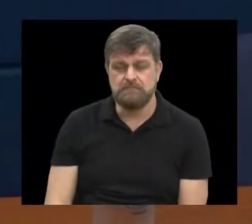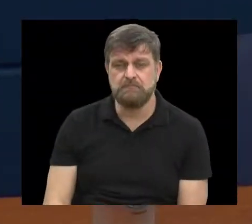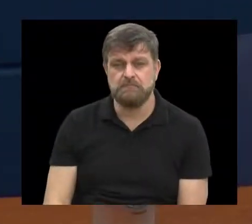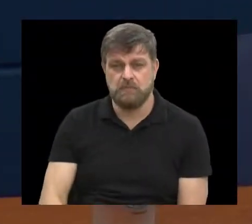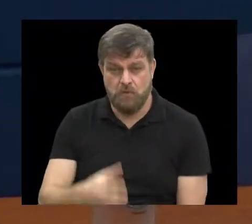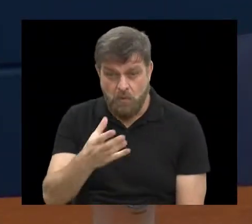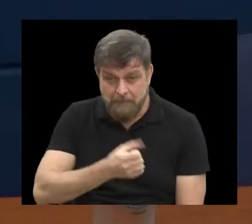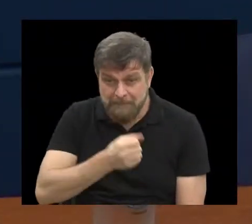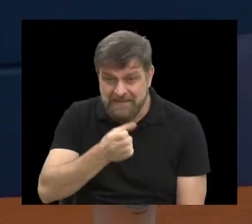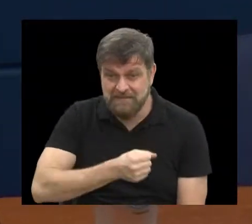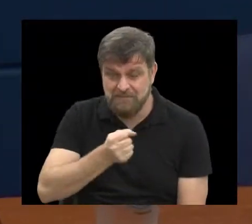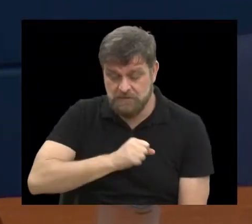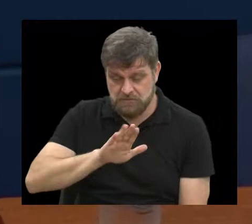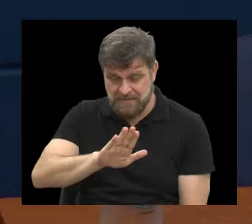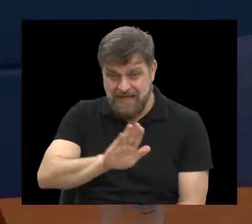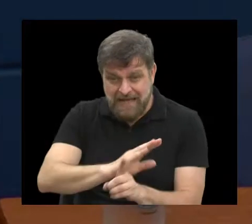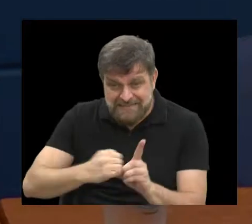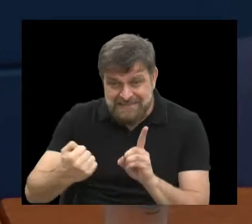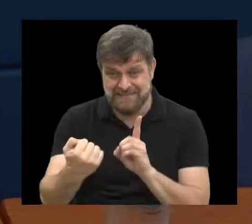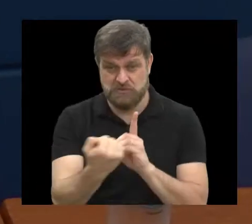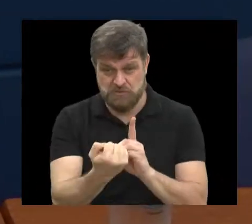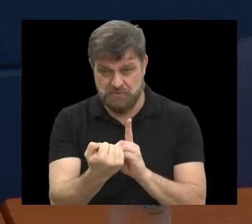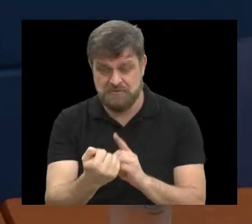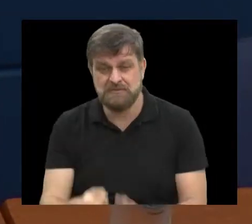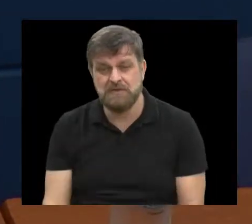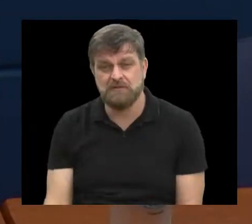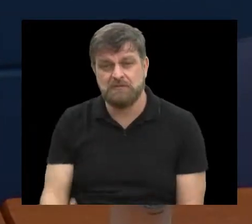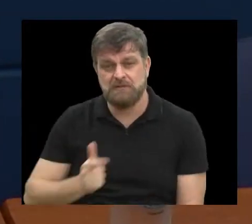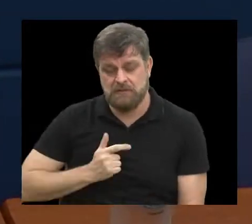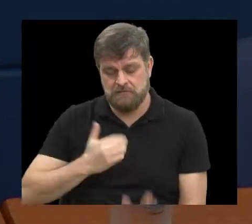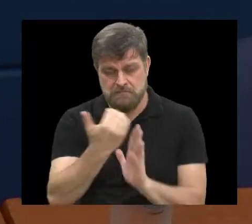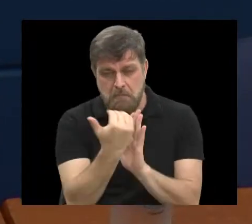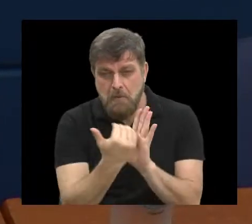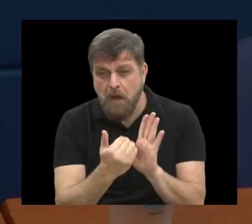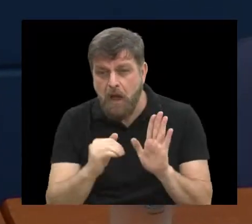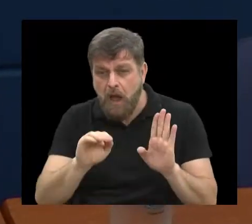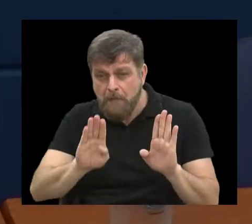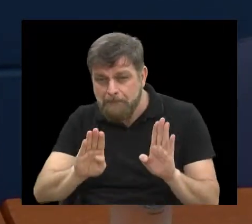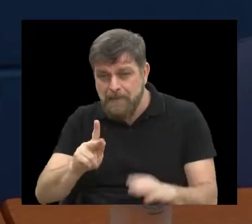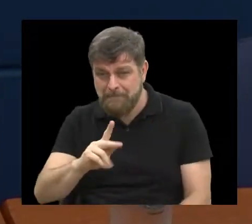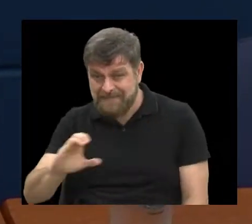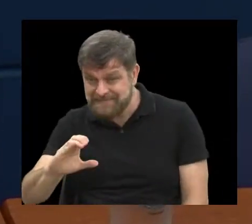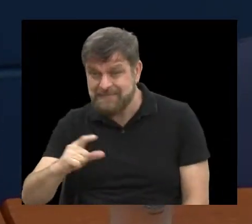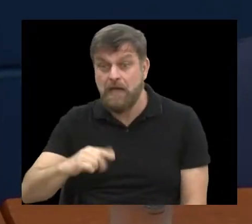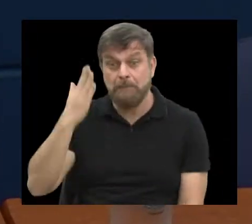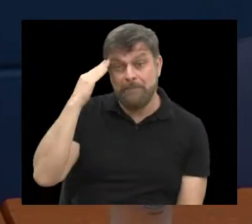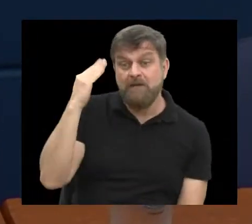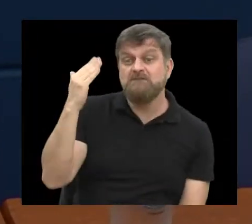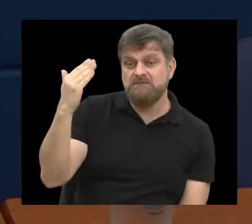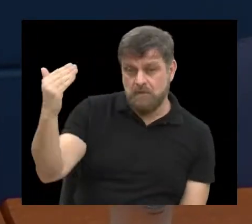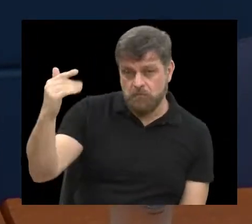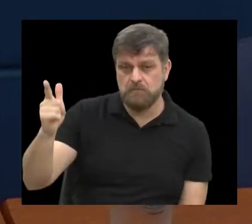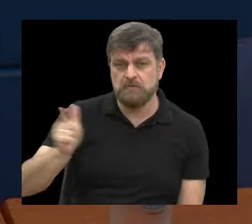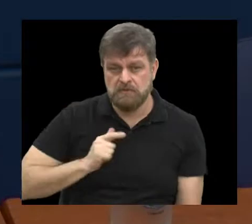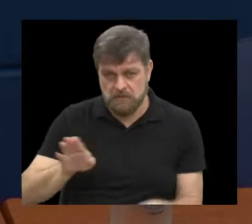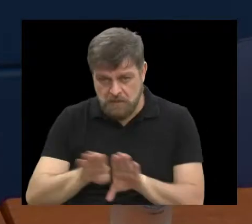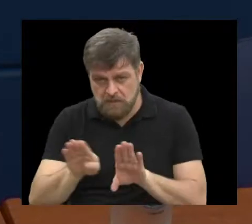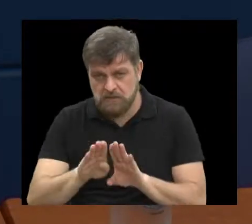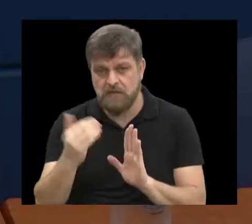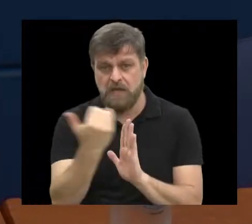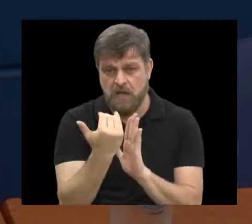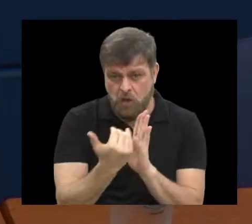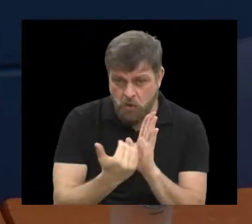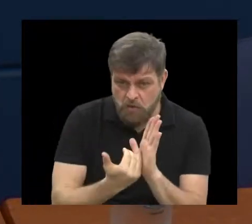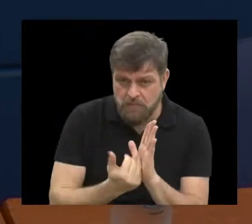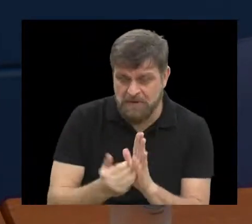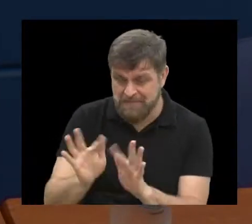assistência social, os benefícios assistenciais, o BPC ele é um dos mais conhecidos. Temos também o programa Bolsa